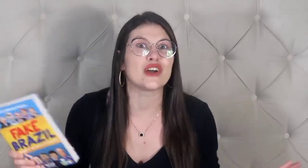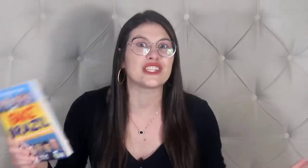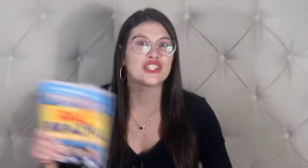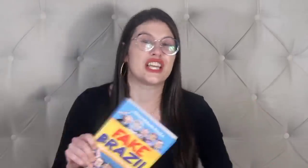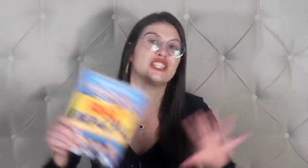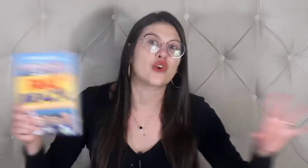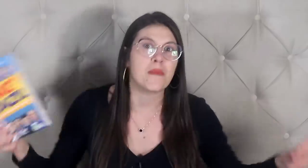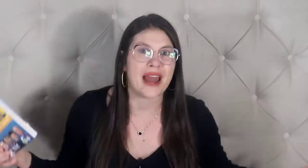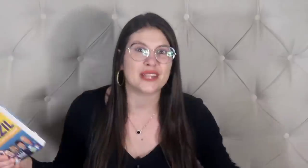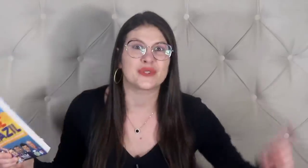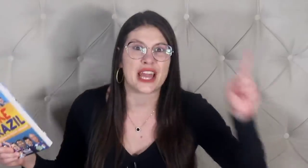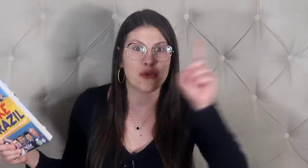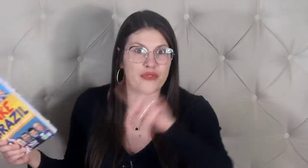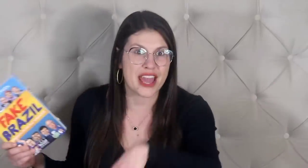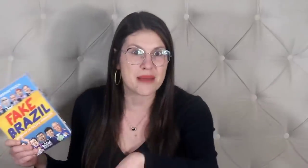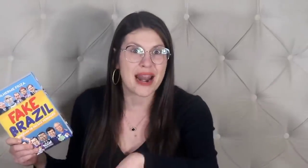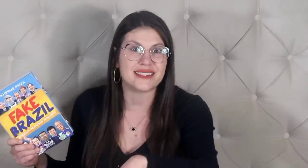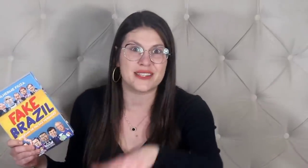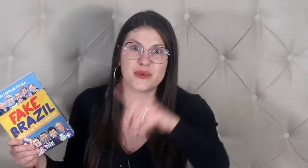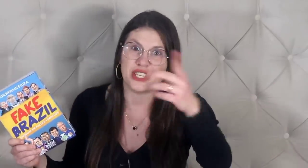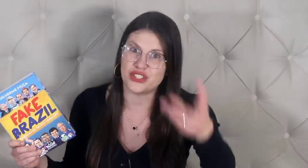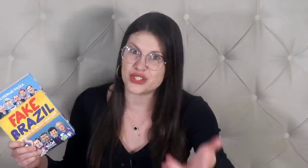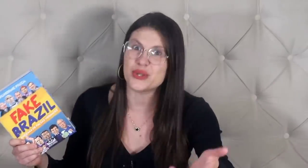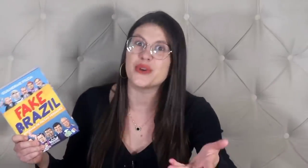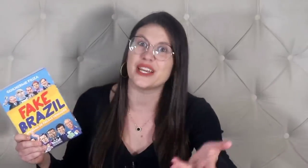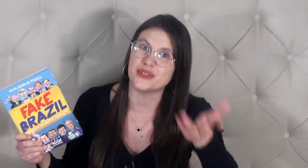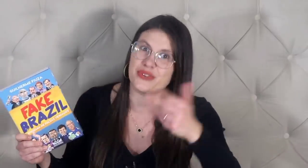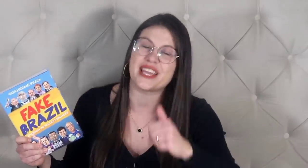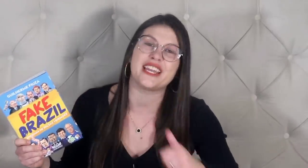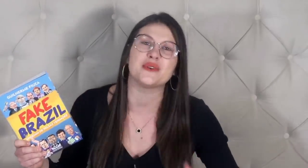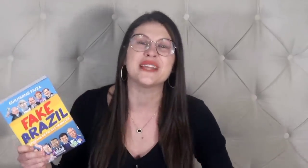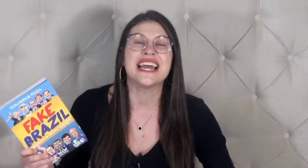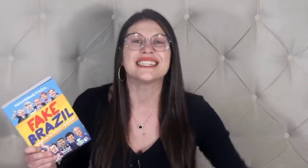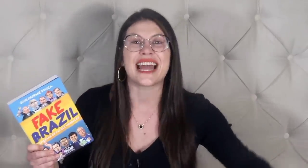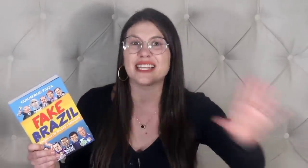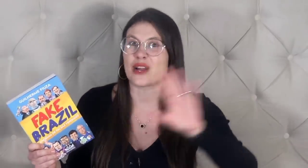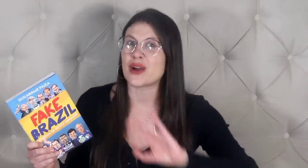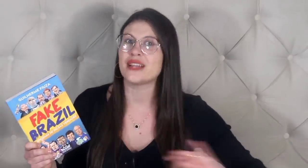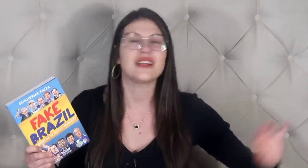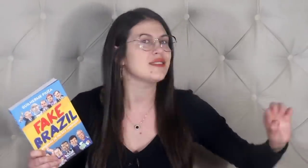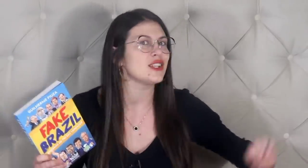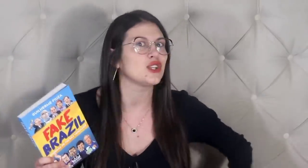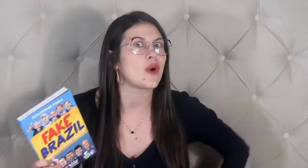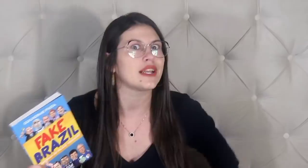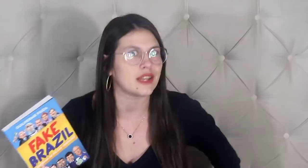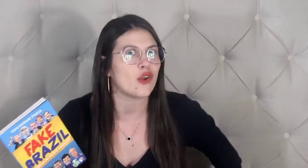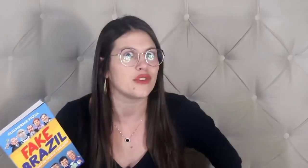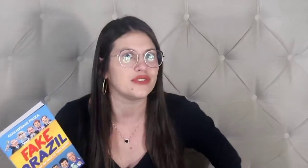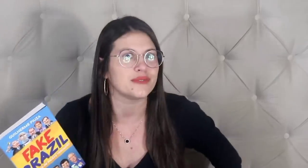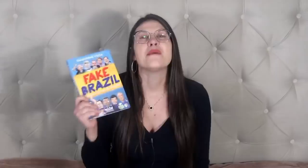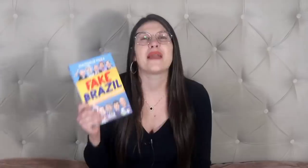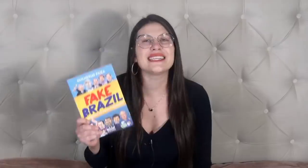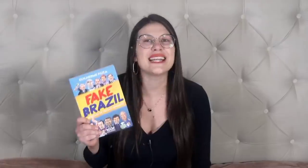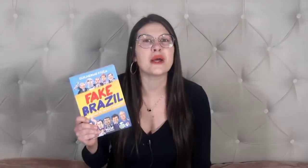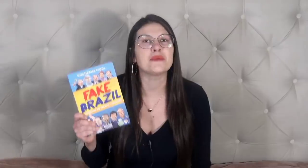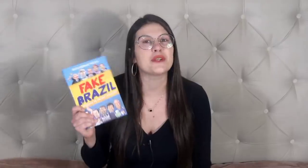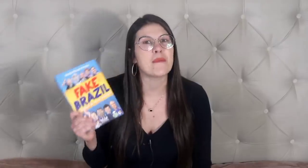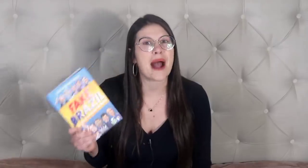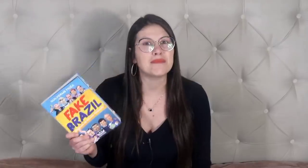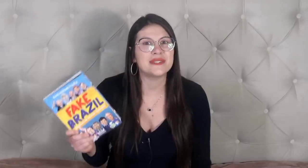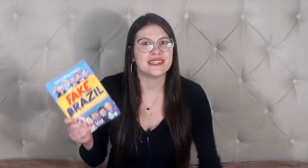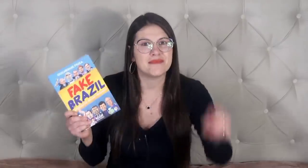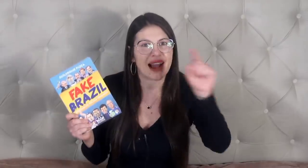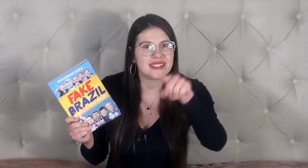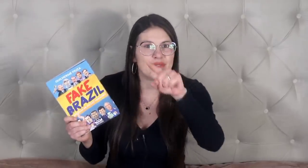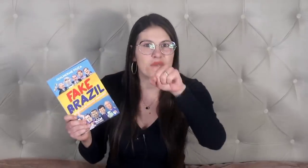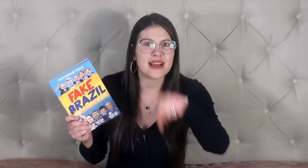Mas para quem gosta de kit completo, tem o Fake Brasil e Destruindo Fake News, saindo a R$ 47,49. Presentão pro